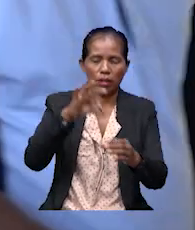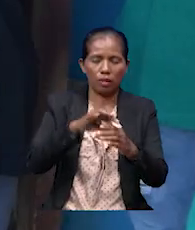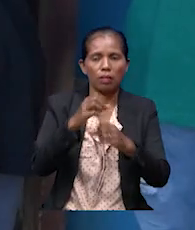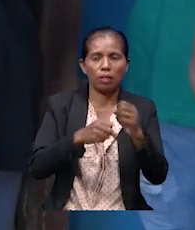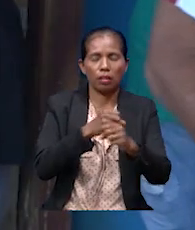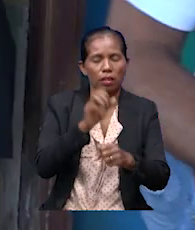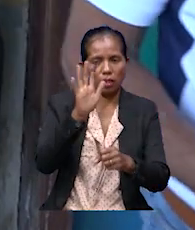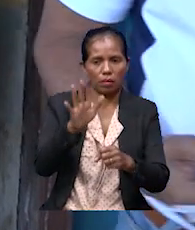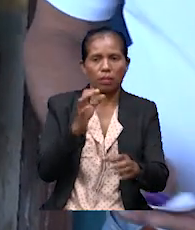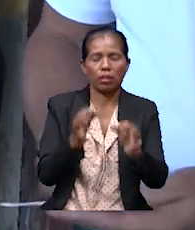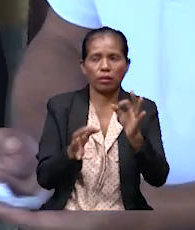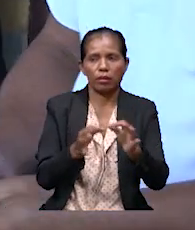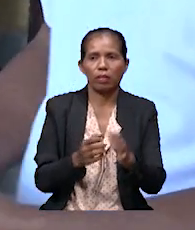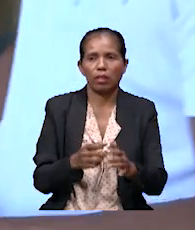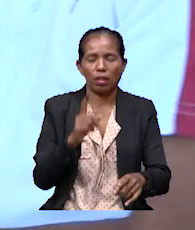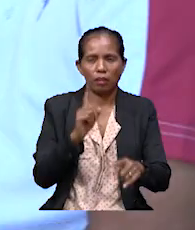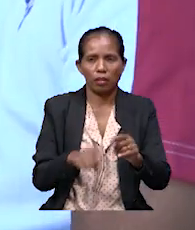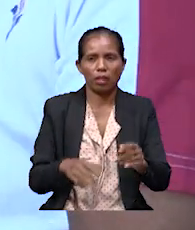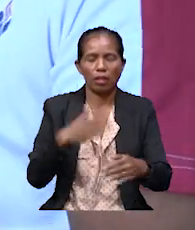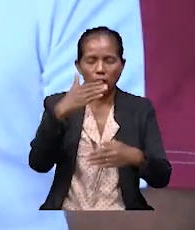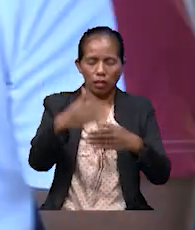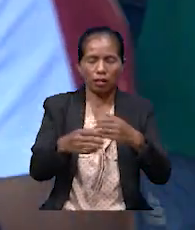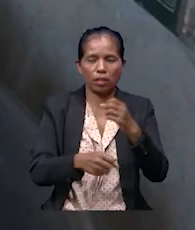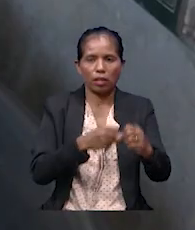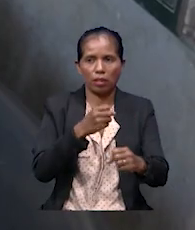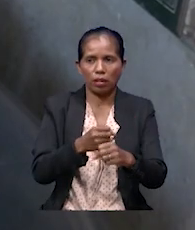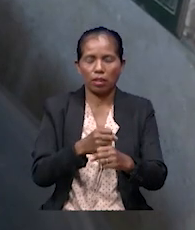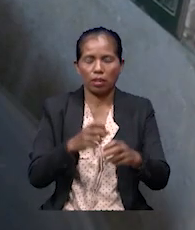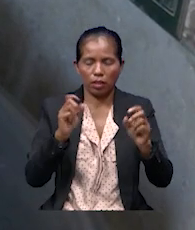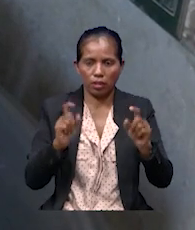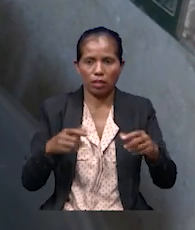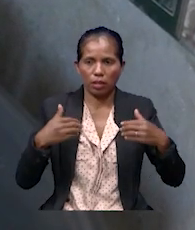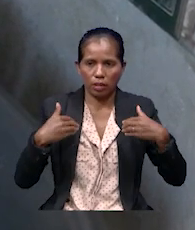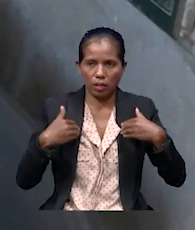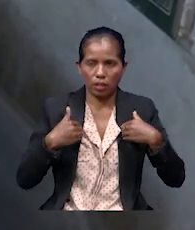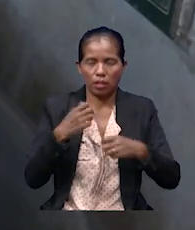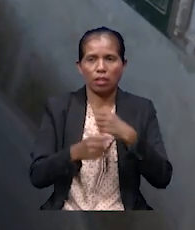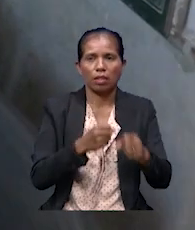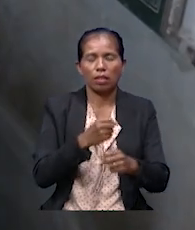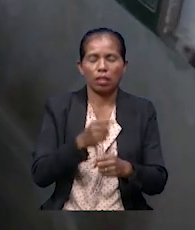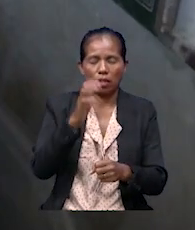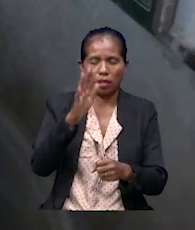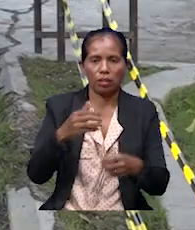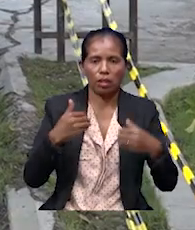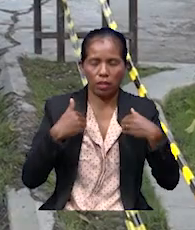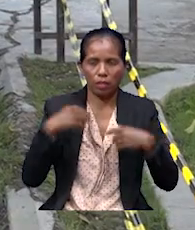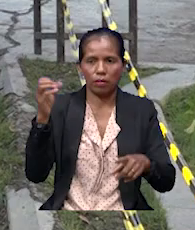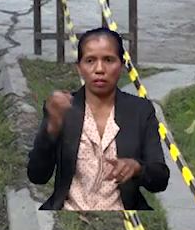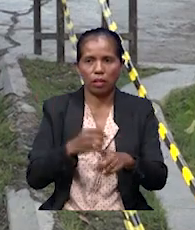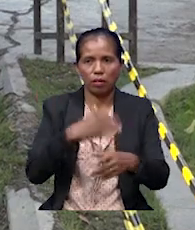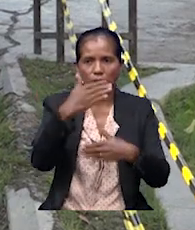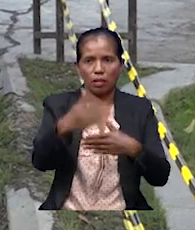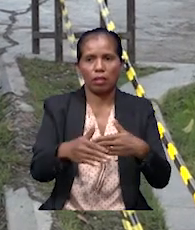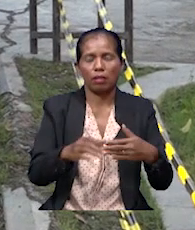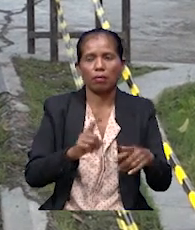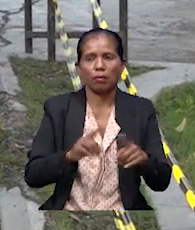karya la bela hakat batine dané atu tu se iha possibilidade ba 5 anos mais ne se iha oportunidade atu bela hakat ernu